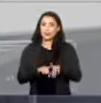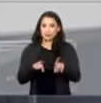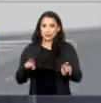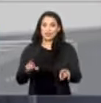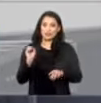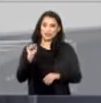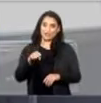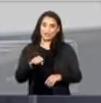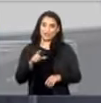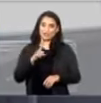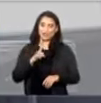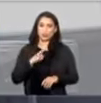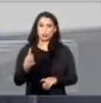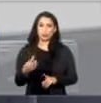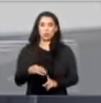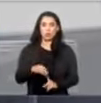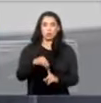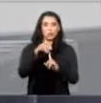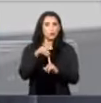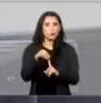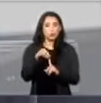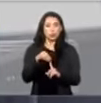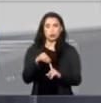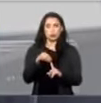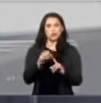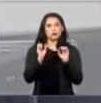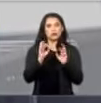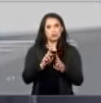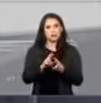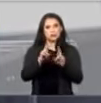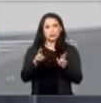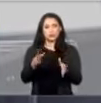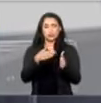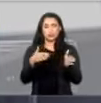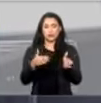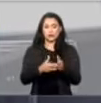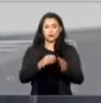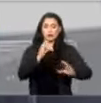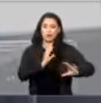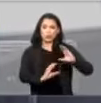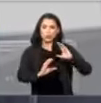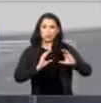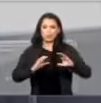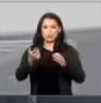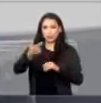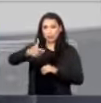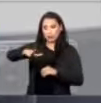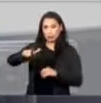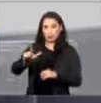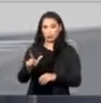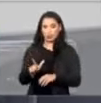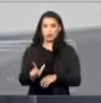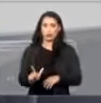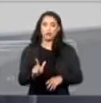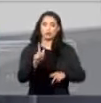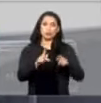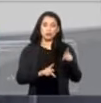incomparável e de alto teor potencial de se comunicar com outros povos, pois, de alguma maneira, trazemos em